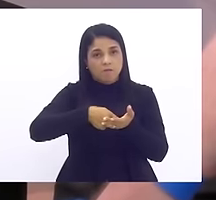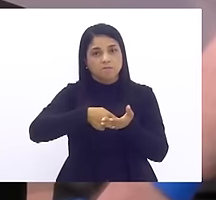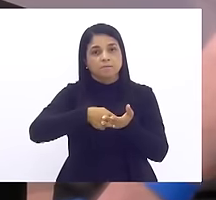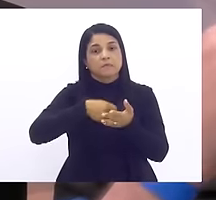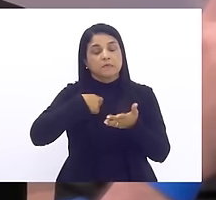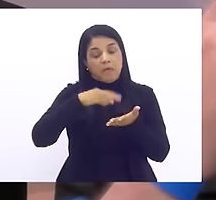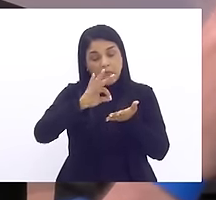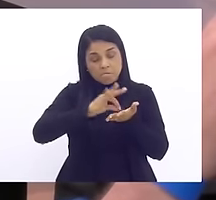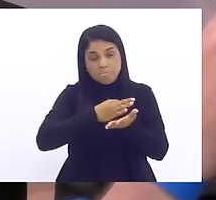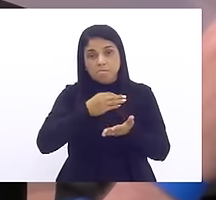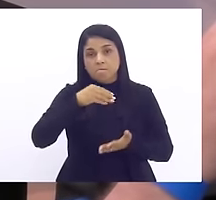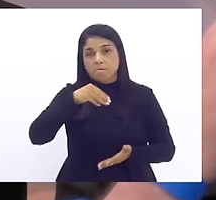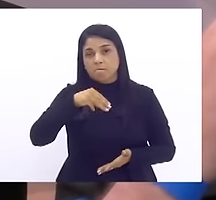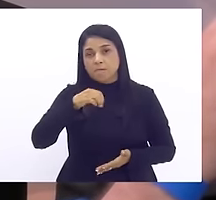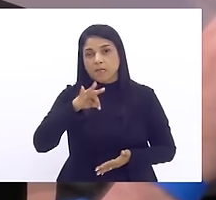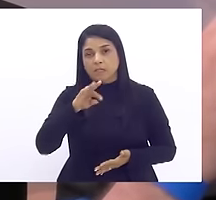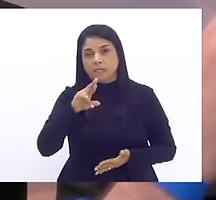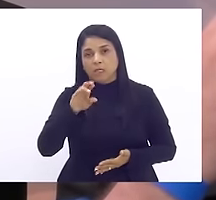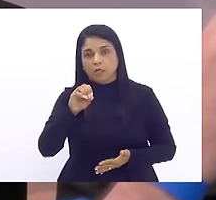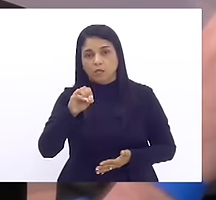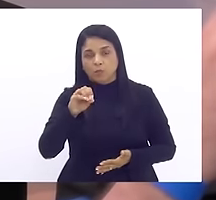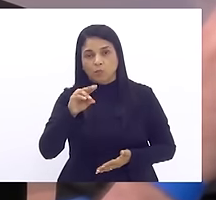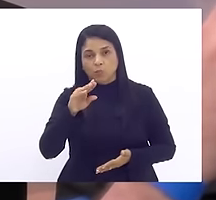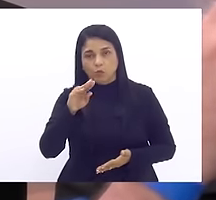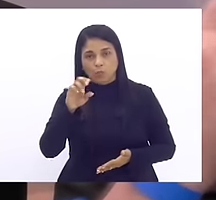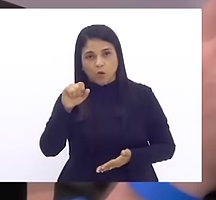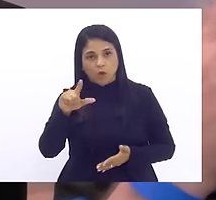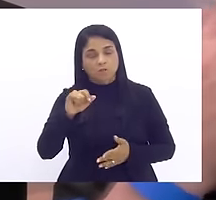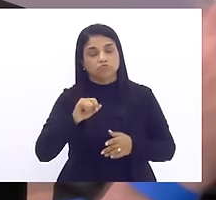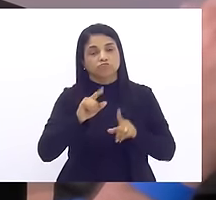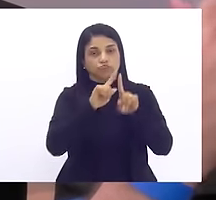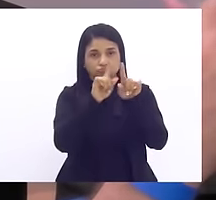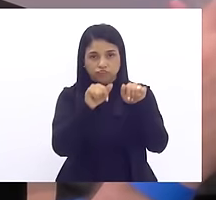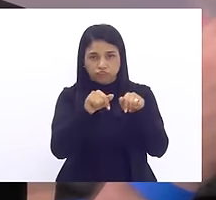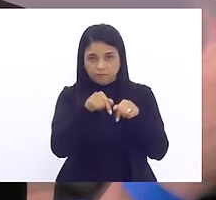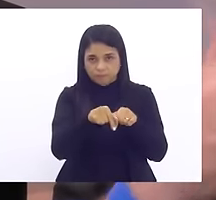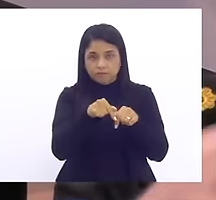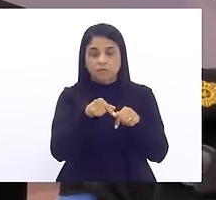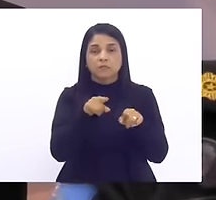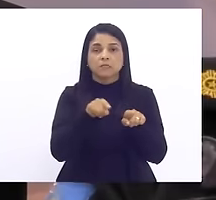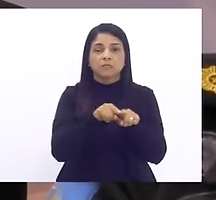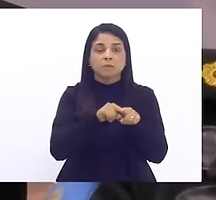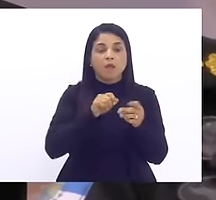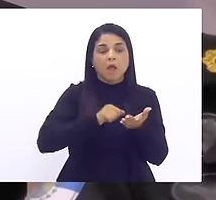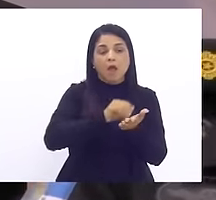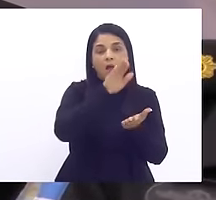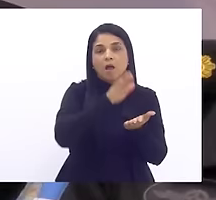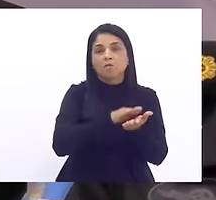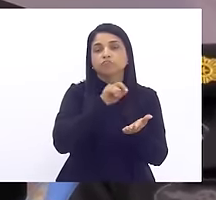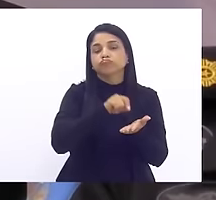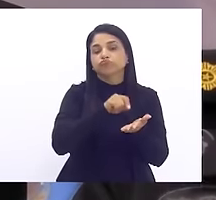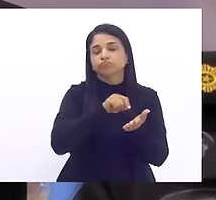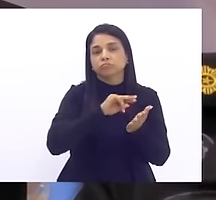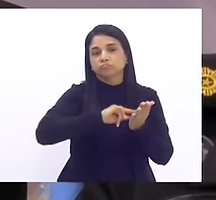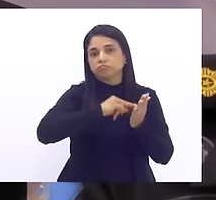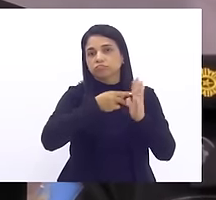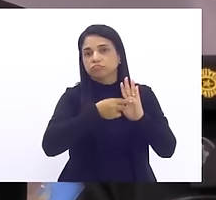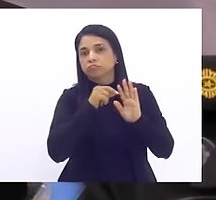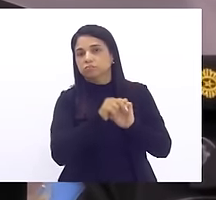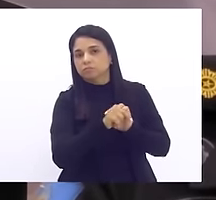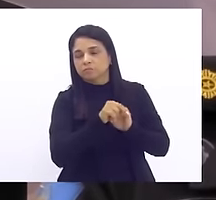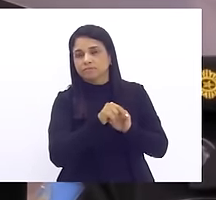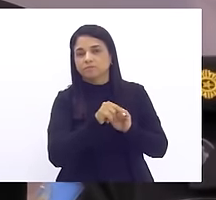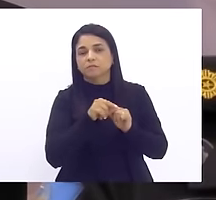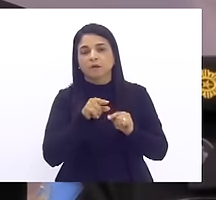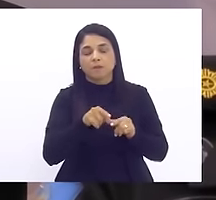a matrícula da gente e a fundamentação legal pela qual foi feita aquela atuação até para dar a lisora para